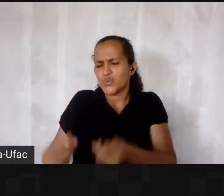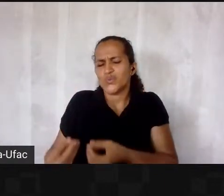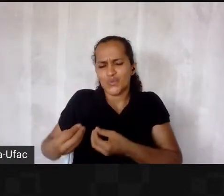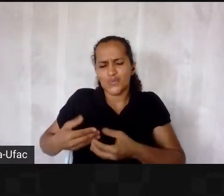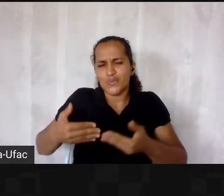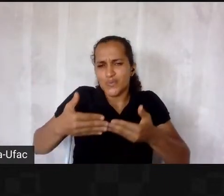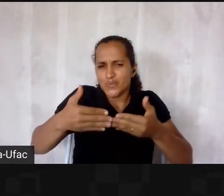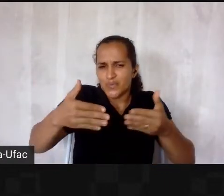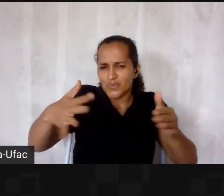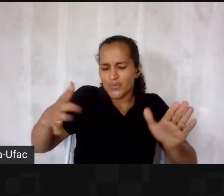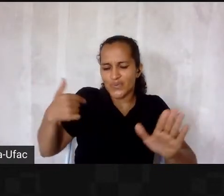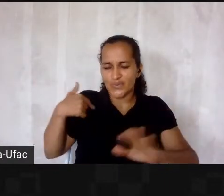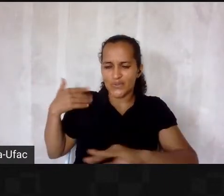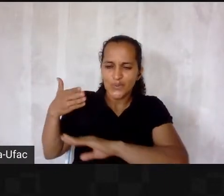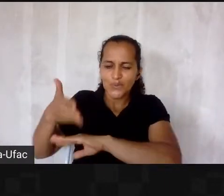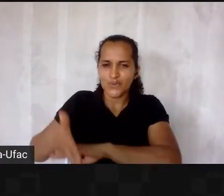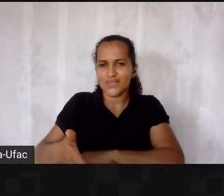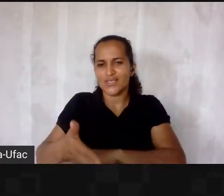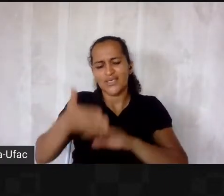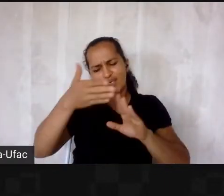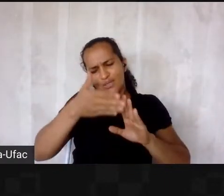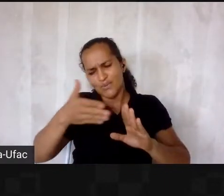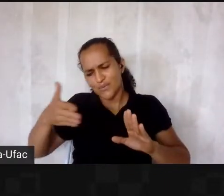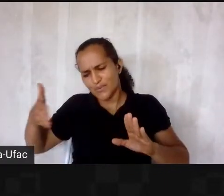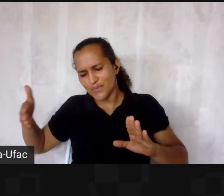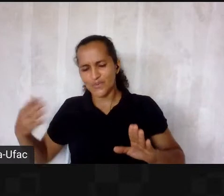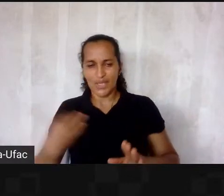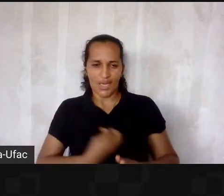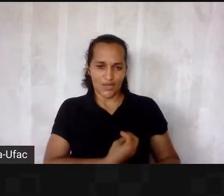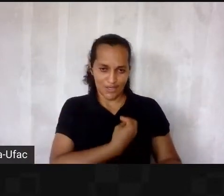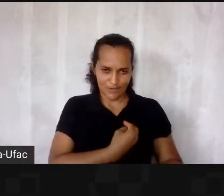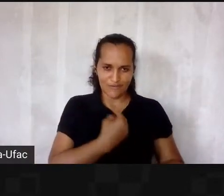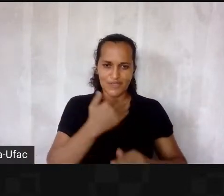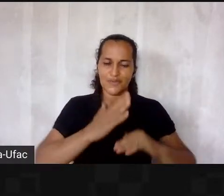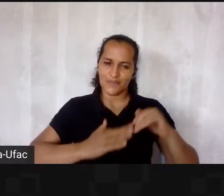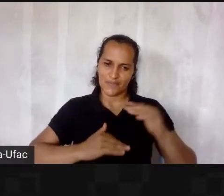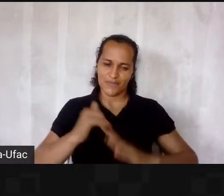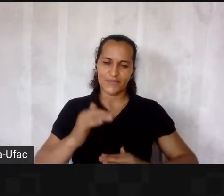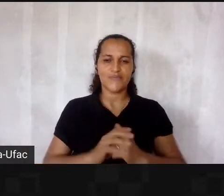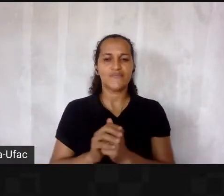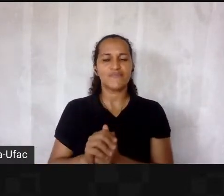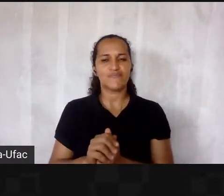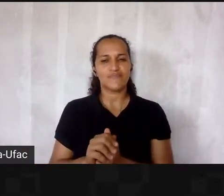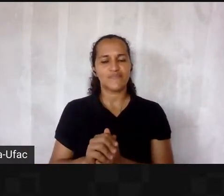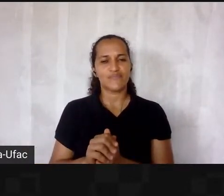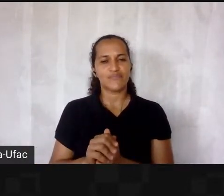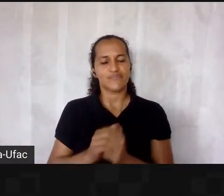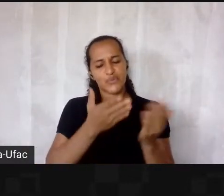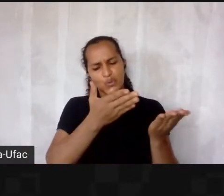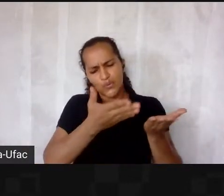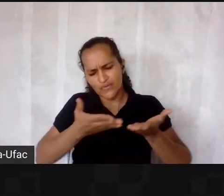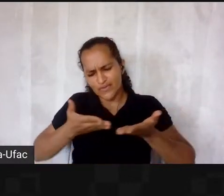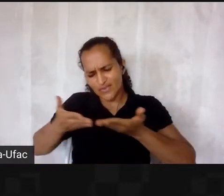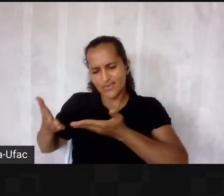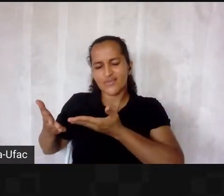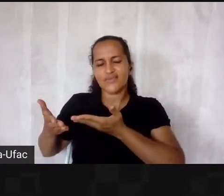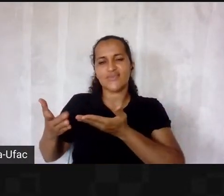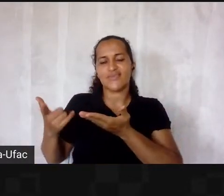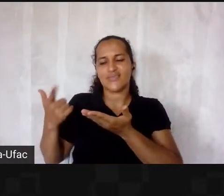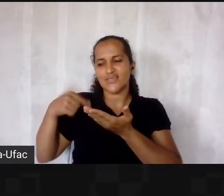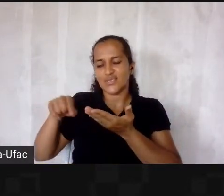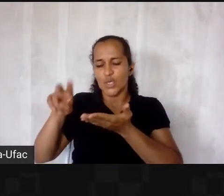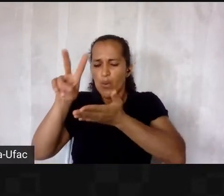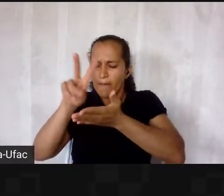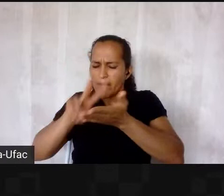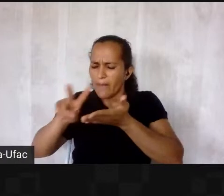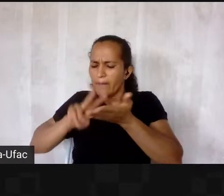que têm me dado no decorrer de toda a minha trajetória. Me convidando para participar das correções,